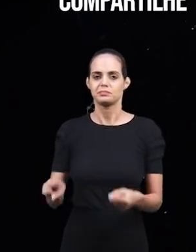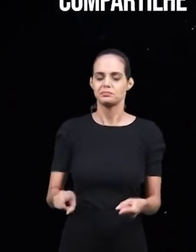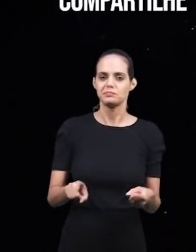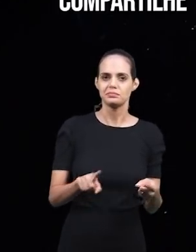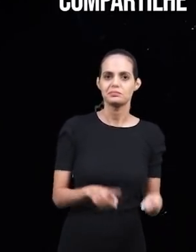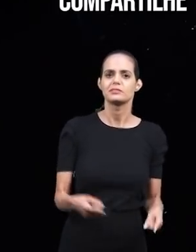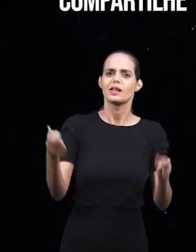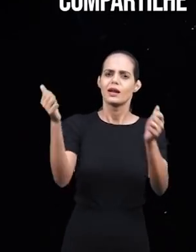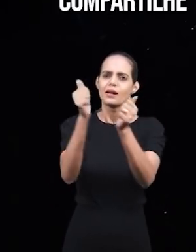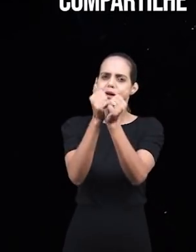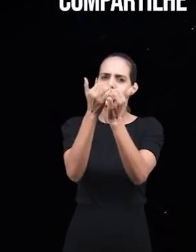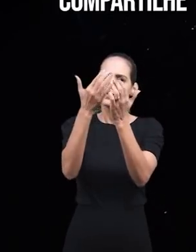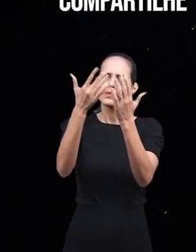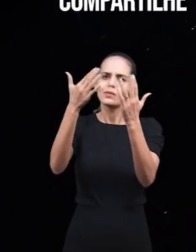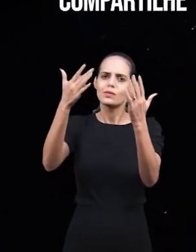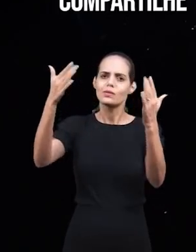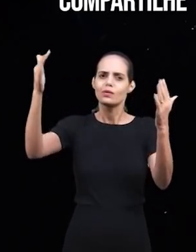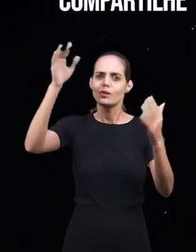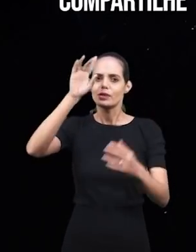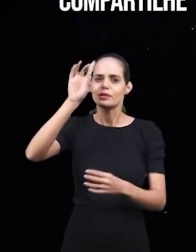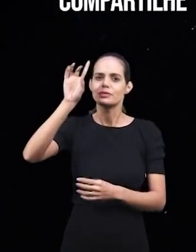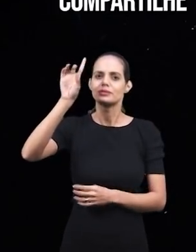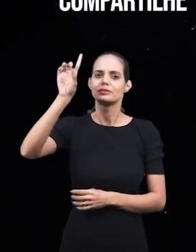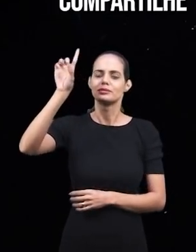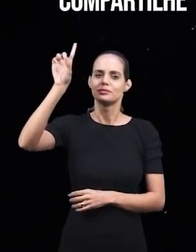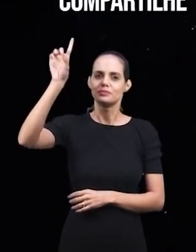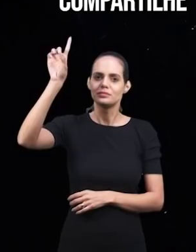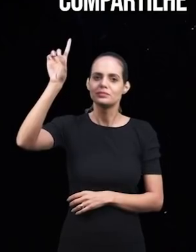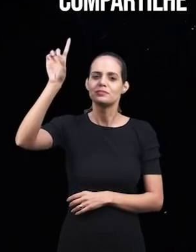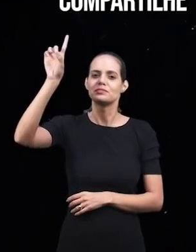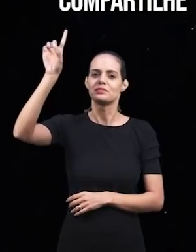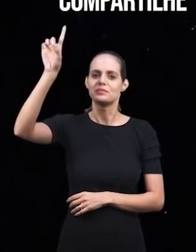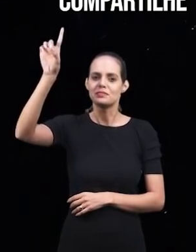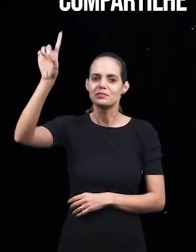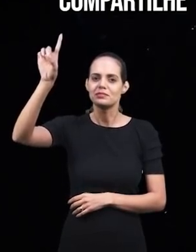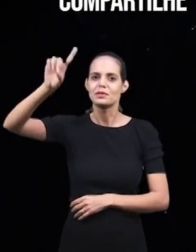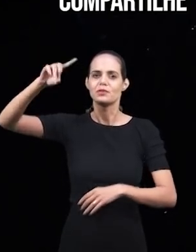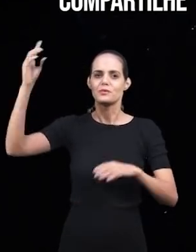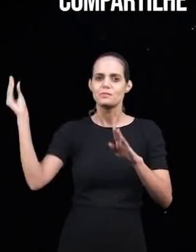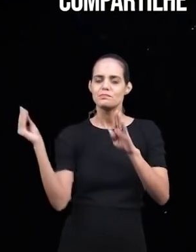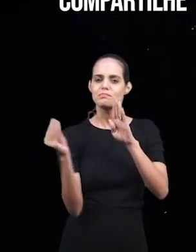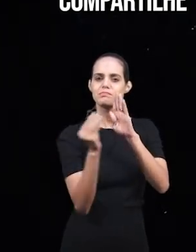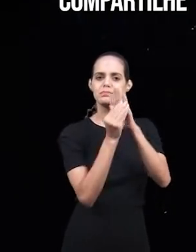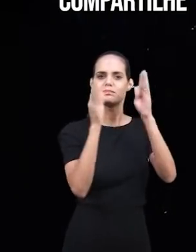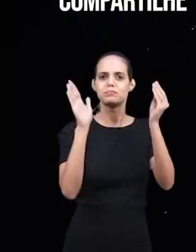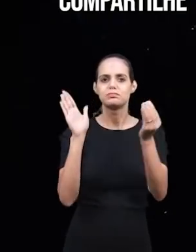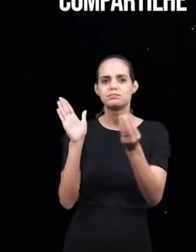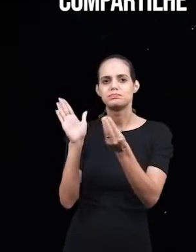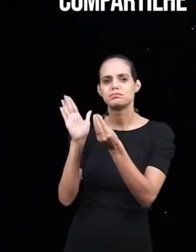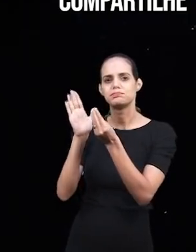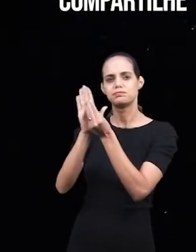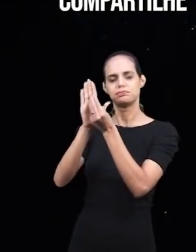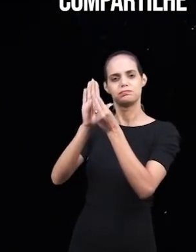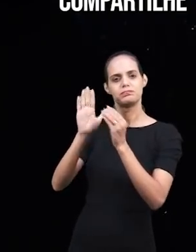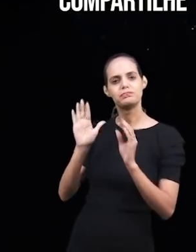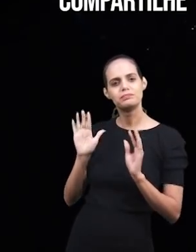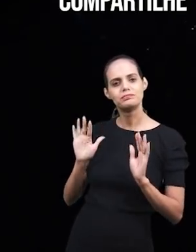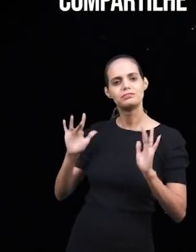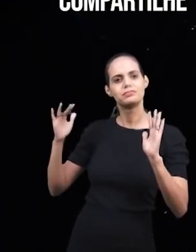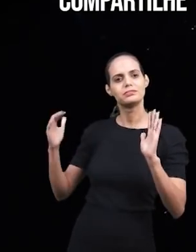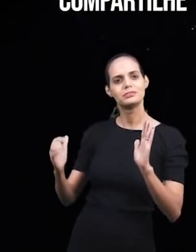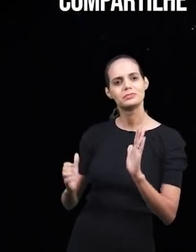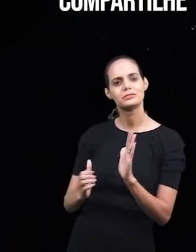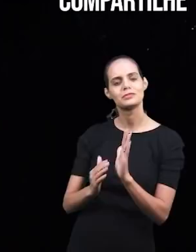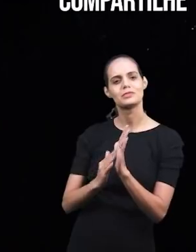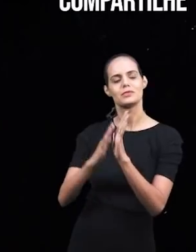A glória de Deus em nosso meio está, em nossos lábios Deus colocará